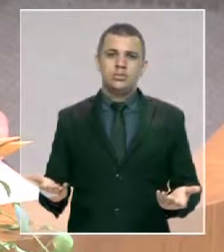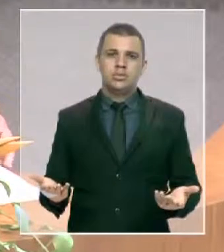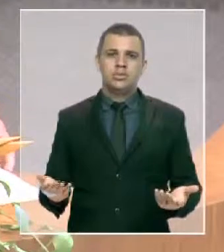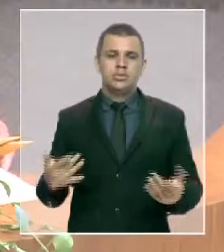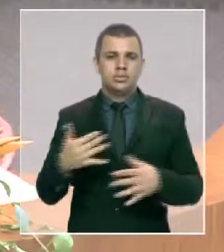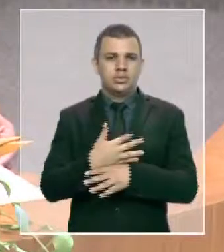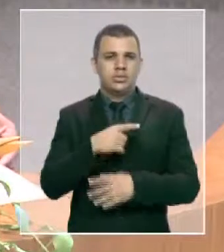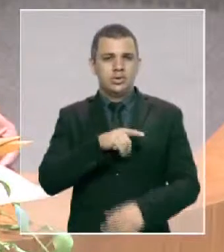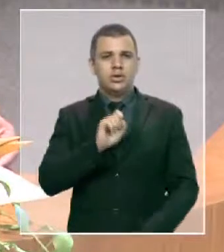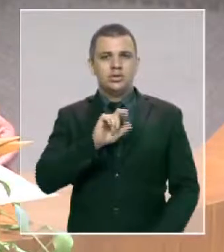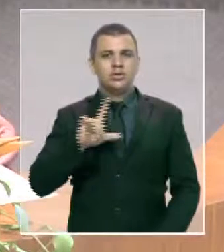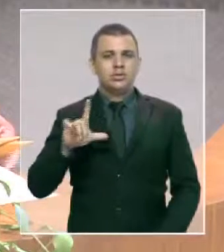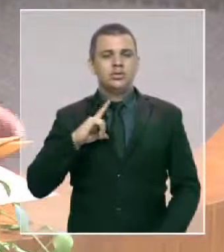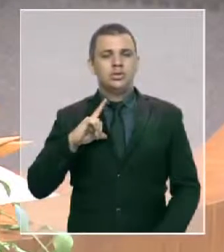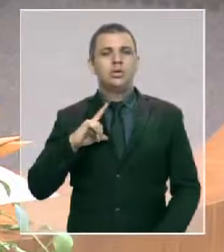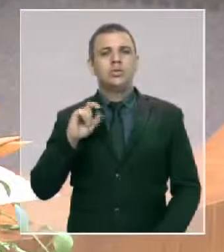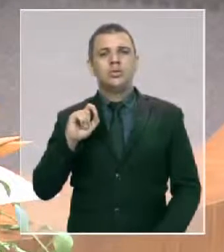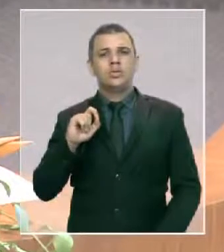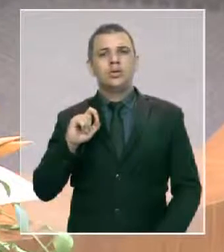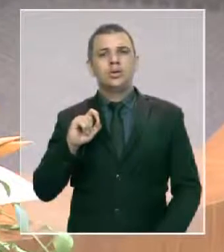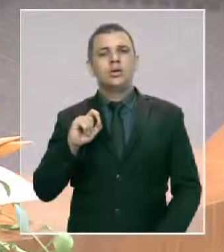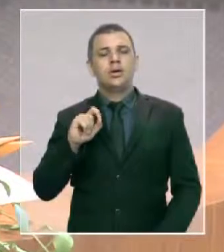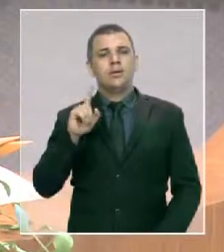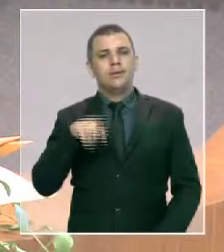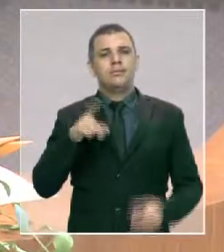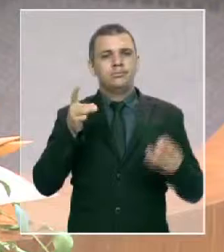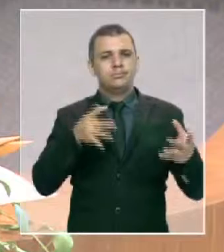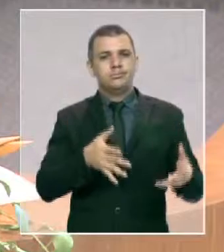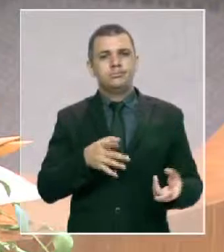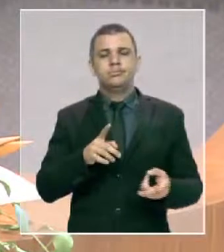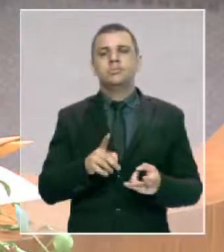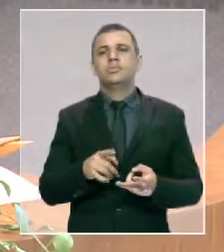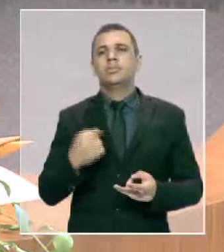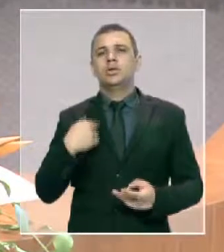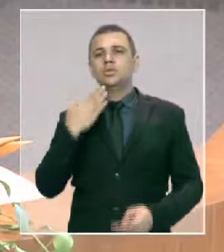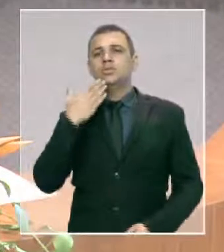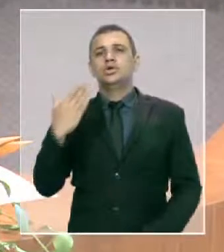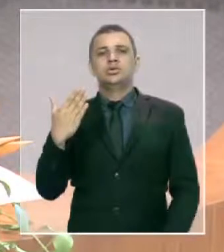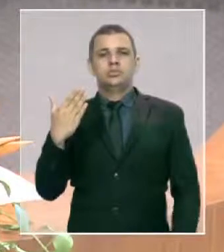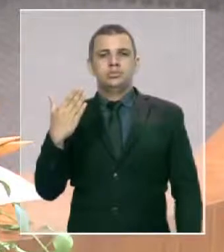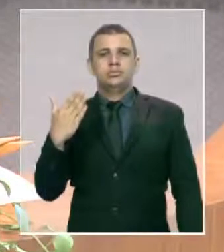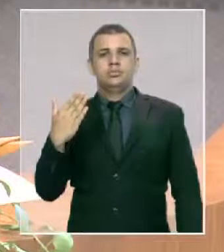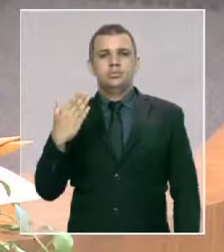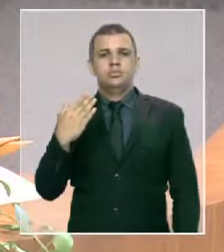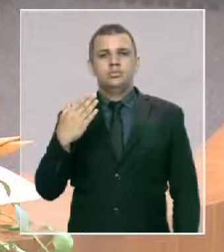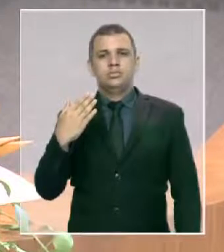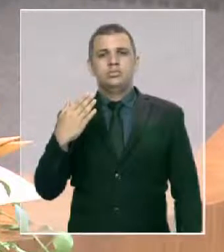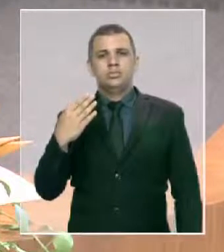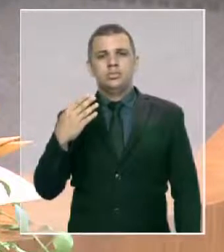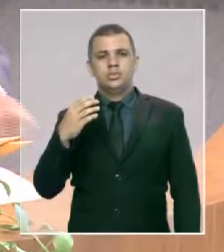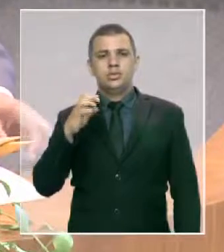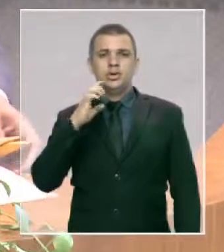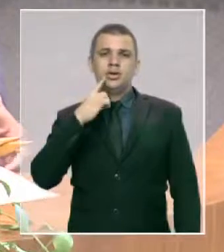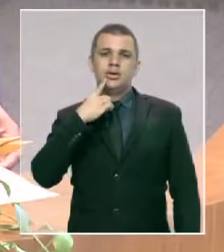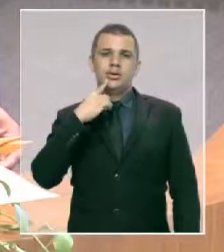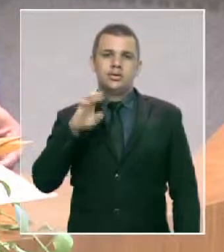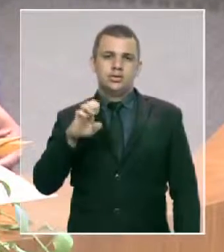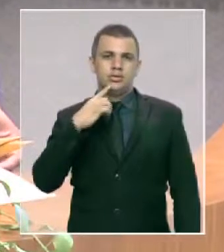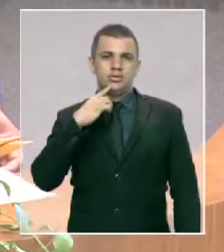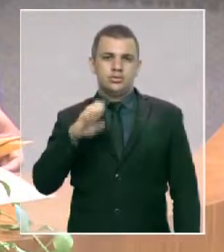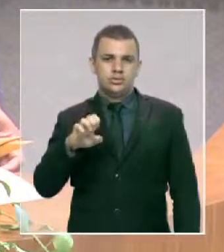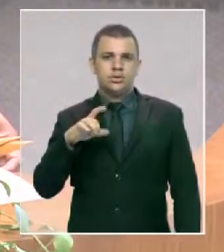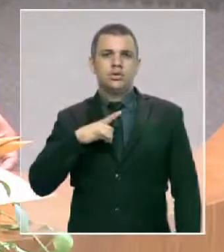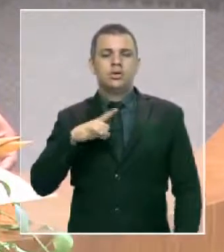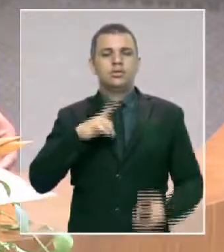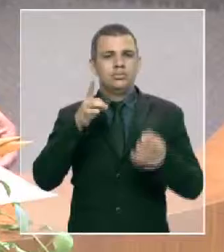a cidade de São Luís está abandonada, e fizemos um apelo ao prefeito Edvaldo Holanda, que irresponsavelmente tem abandonado a cidade e tem feito